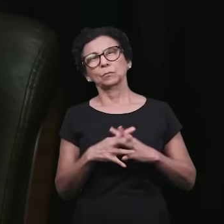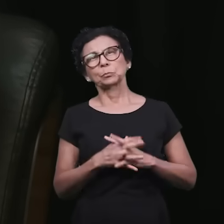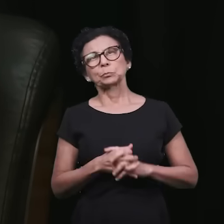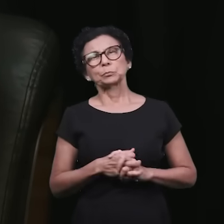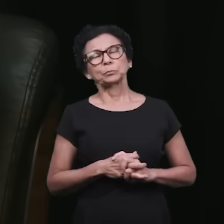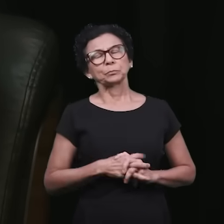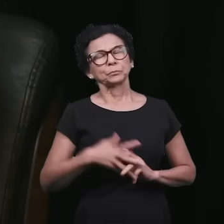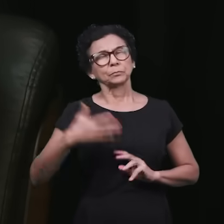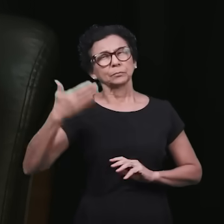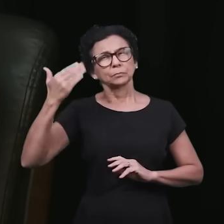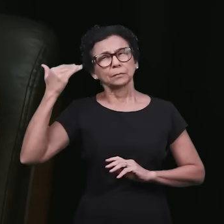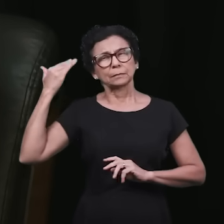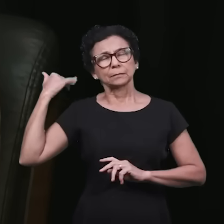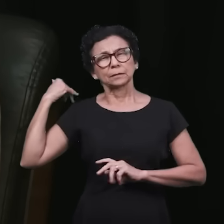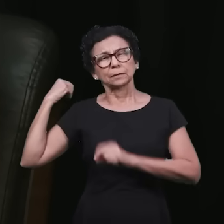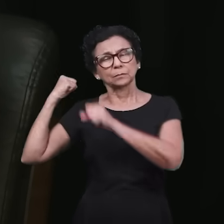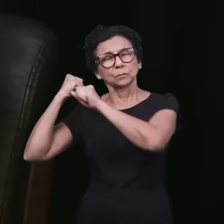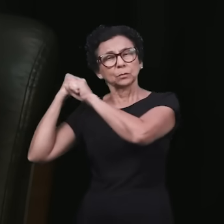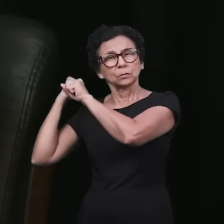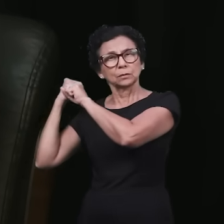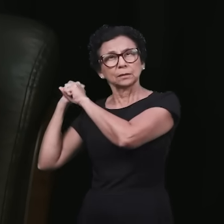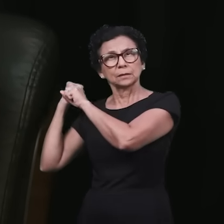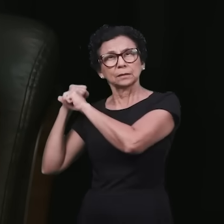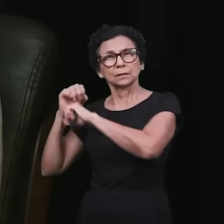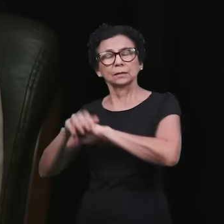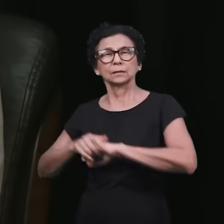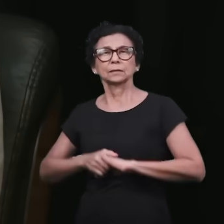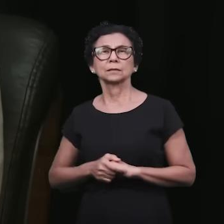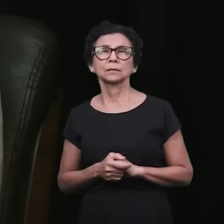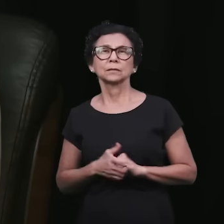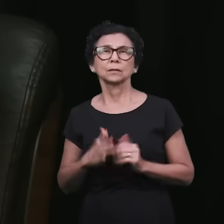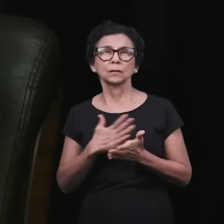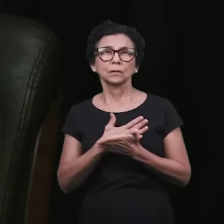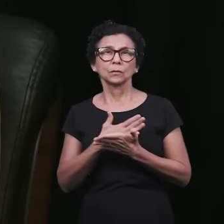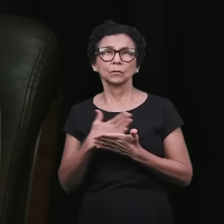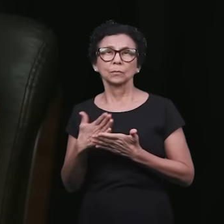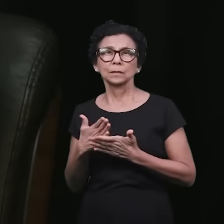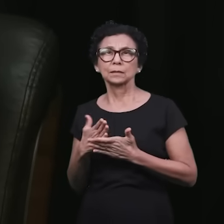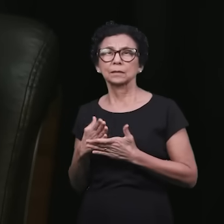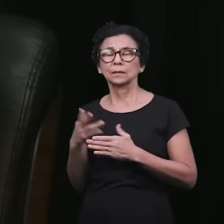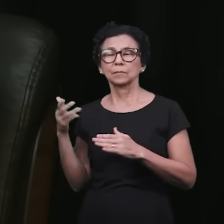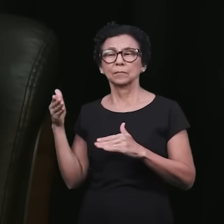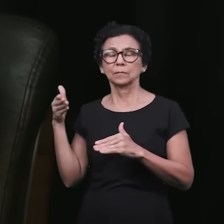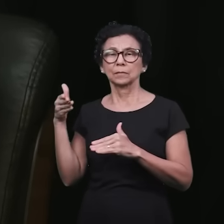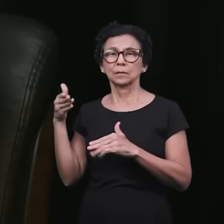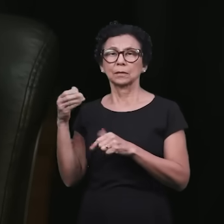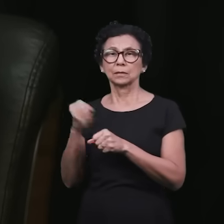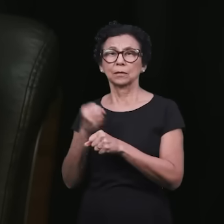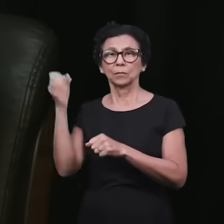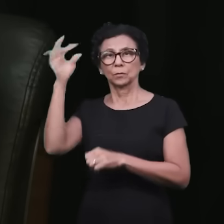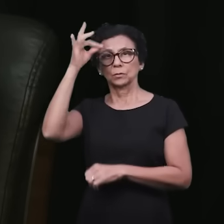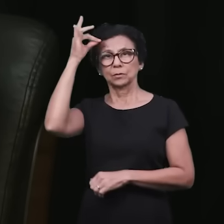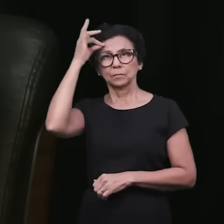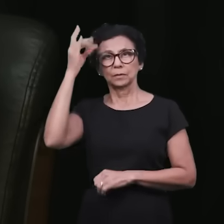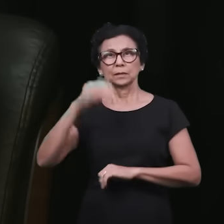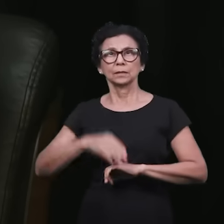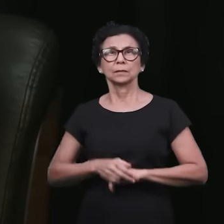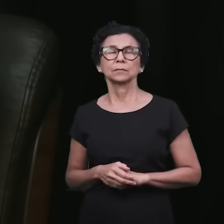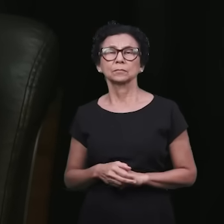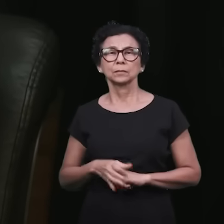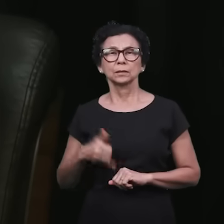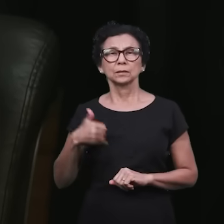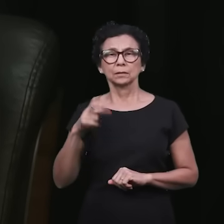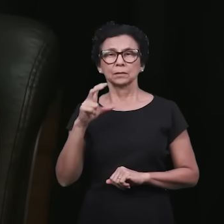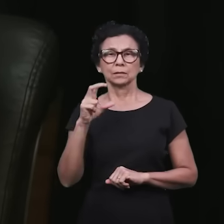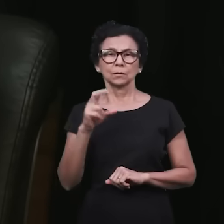essa obra, eu não era nem batizado. Isso tem quase 50 anos. E eu participei de um principiantes